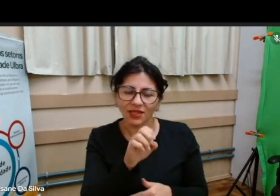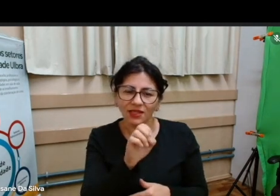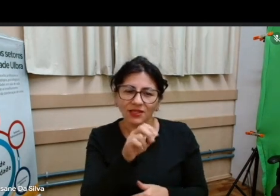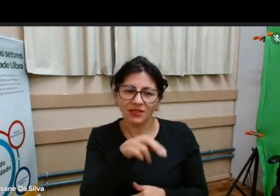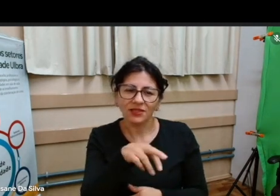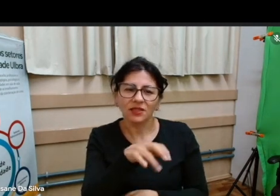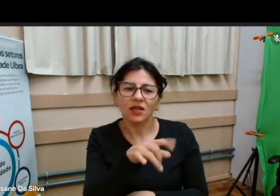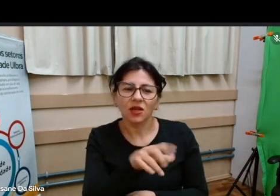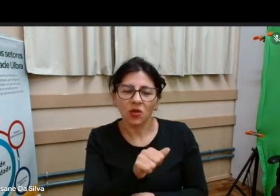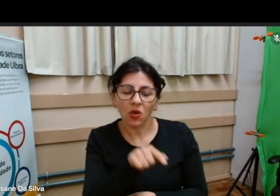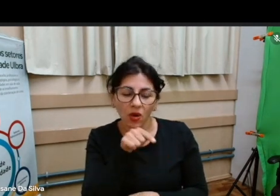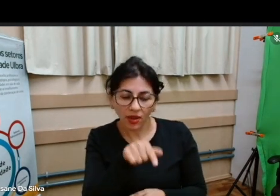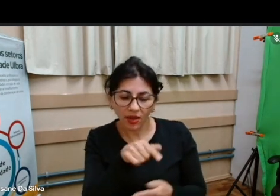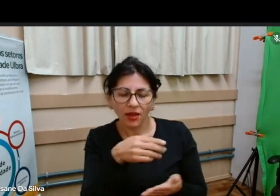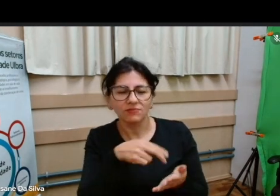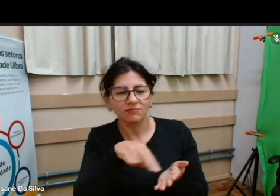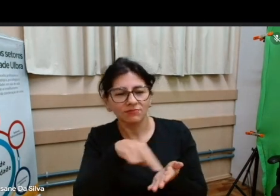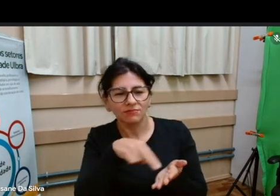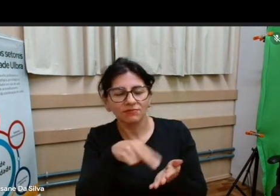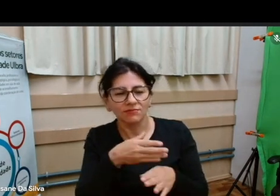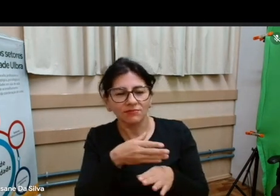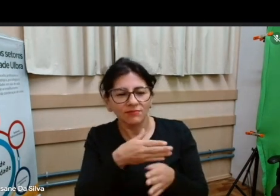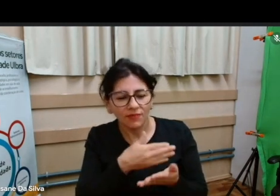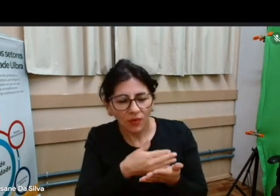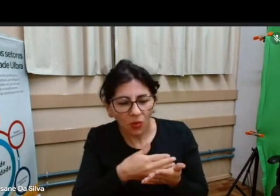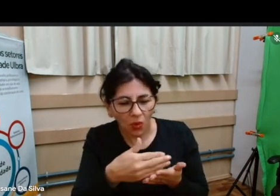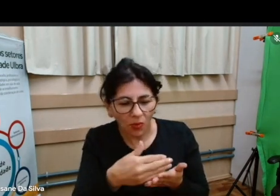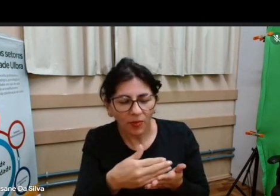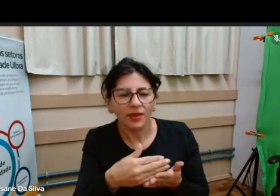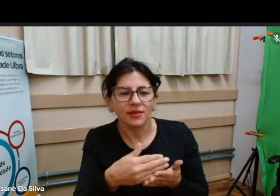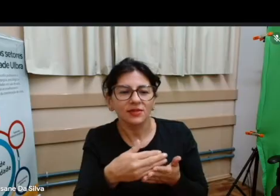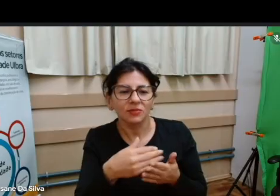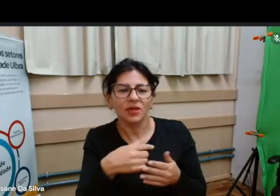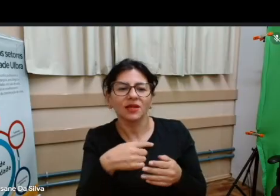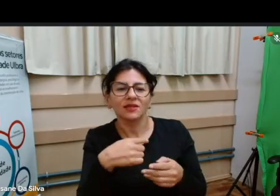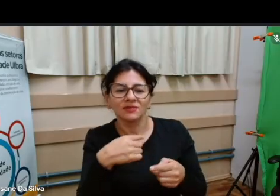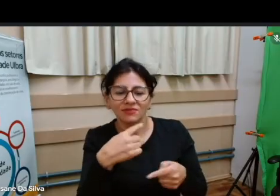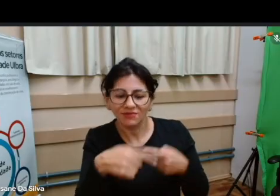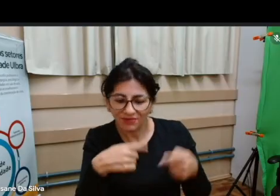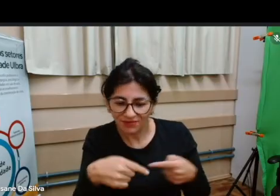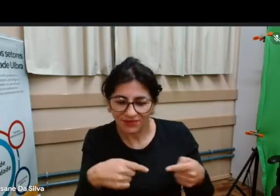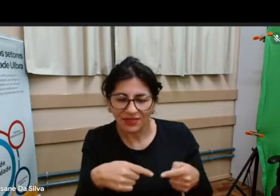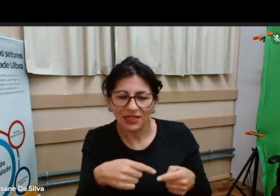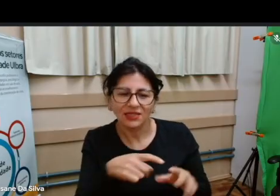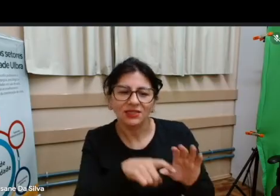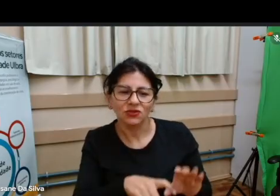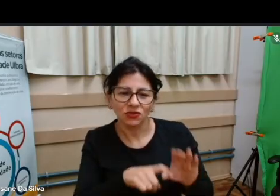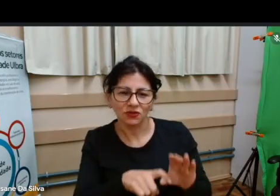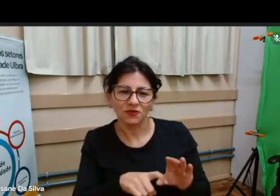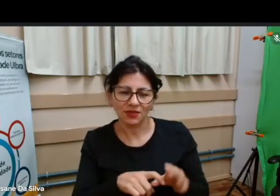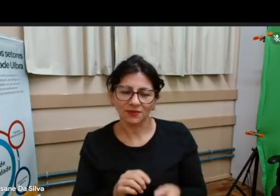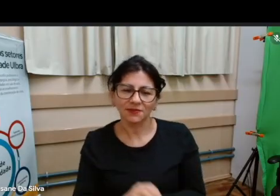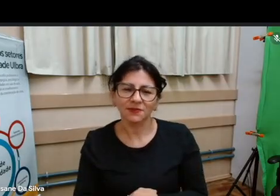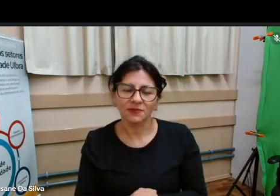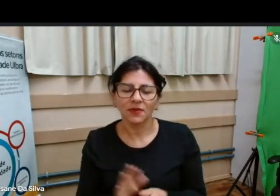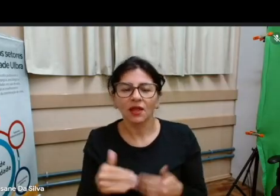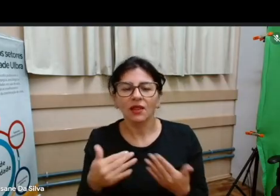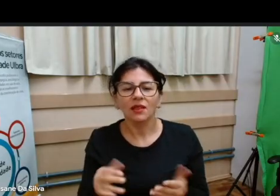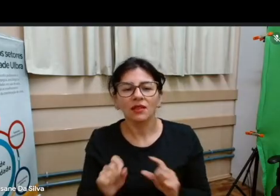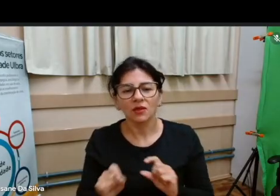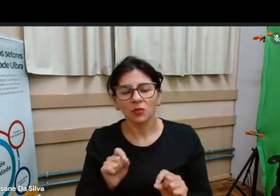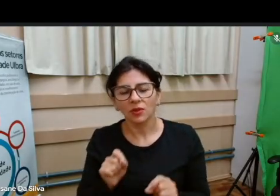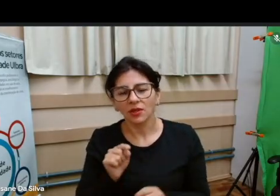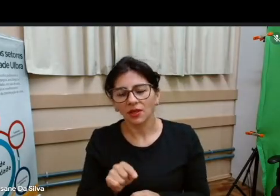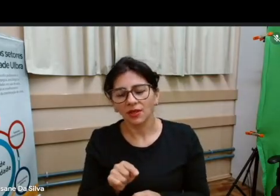que a dança já entra literalmente para desenrolar as dívidas né ã então